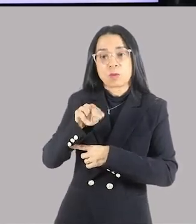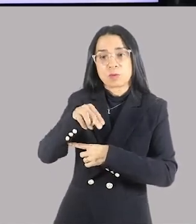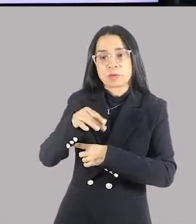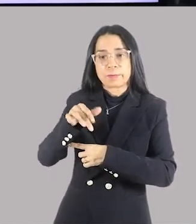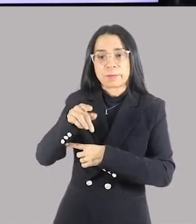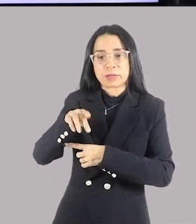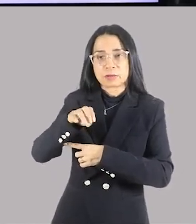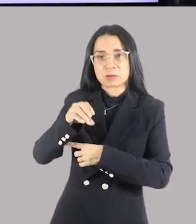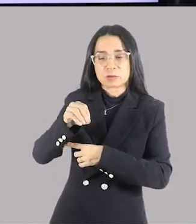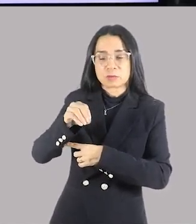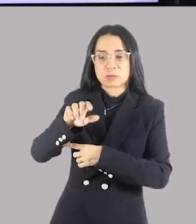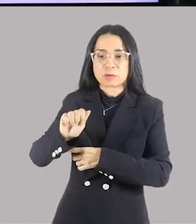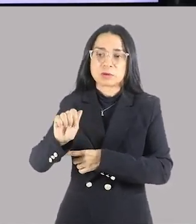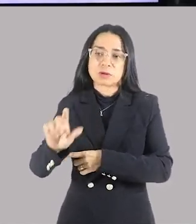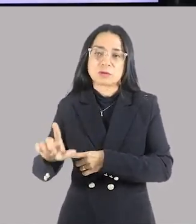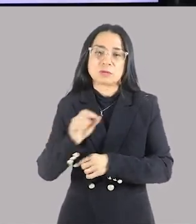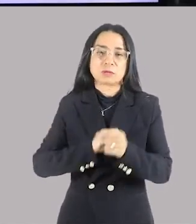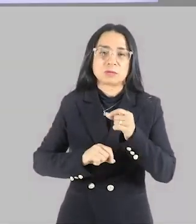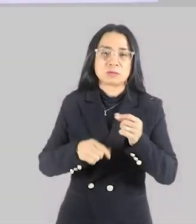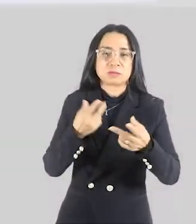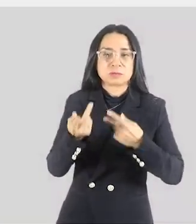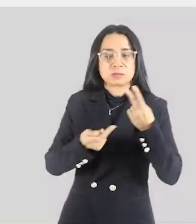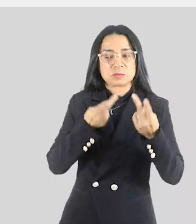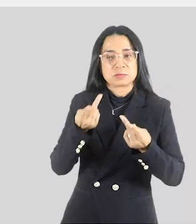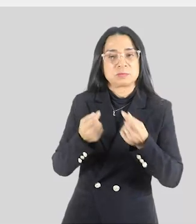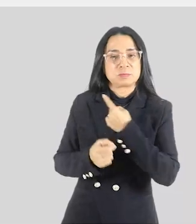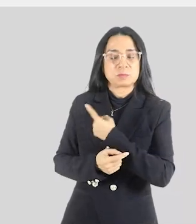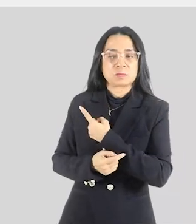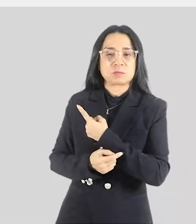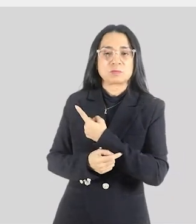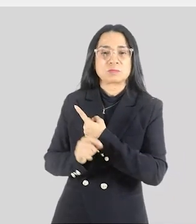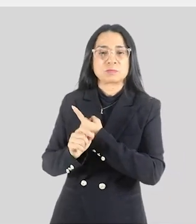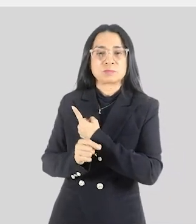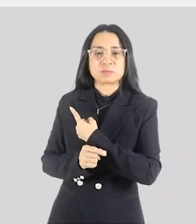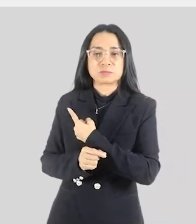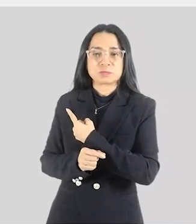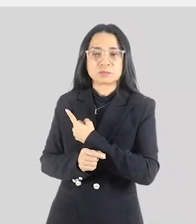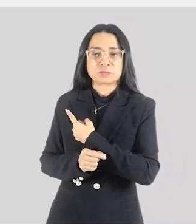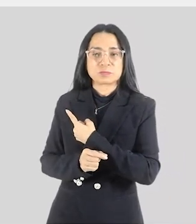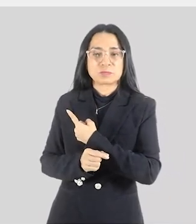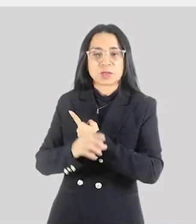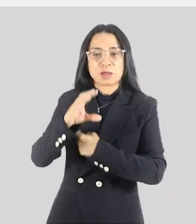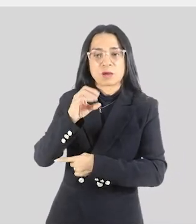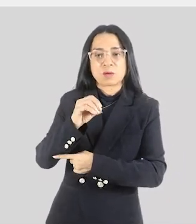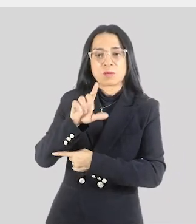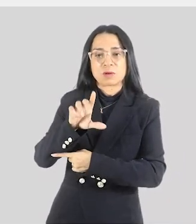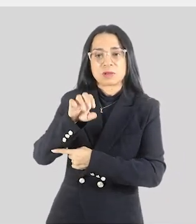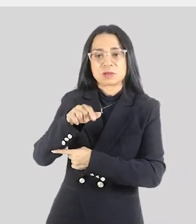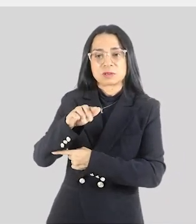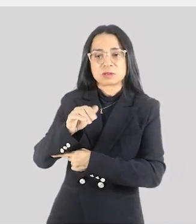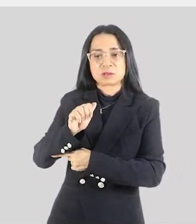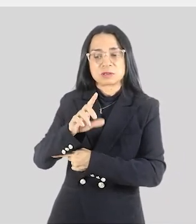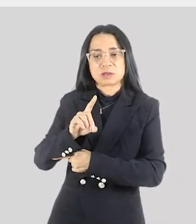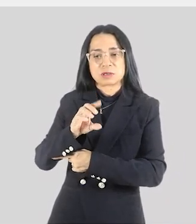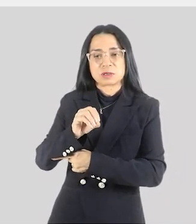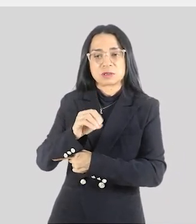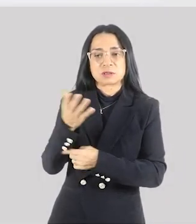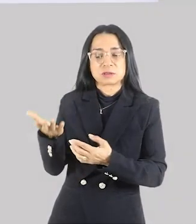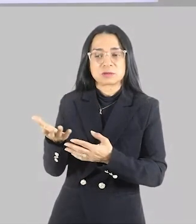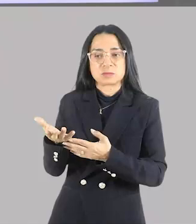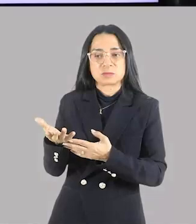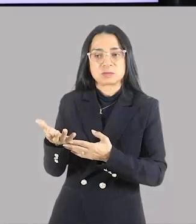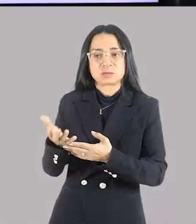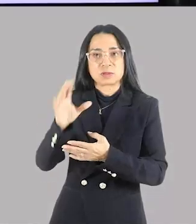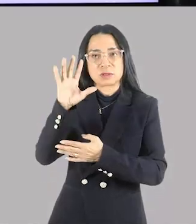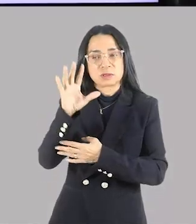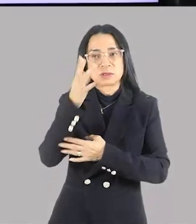perfeito? Agora, quando eu falo de órgãos quanto à atuação funcional colegiada, nós estamos falando aqui de órgãos que a decisão